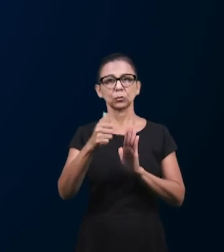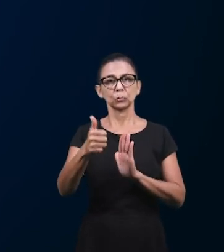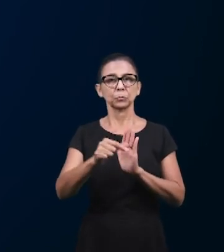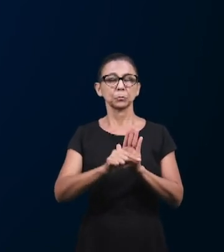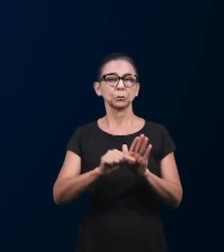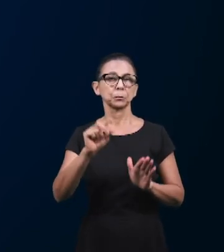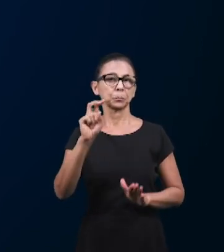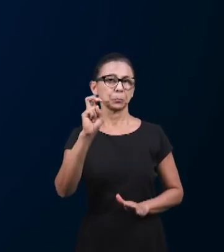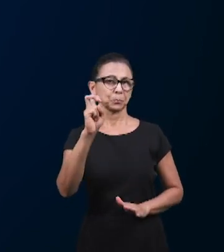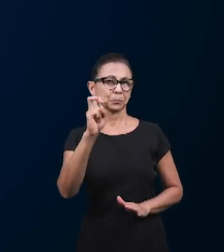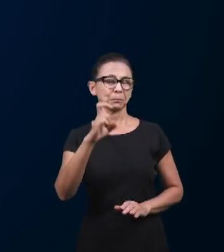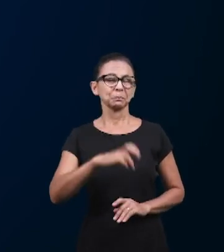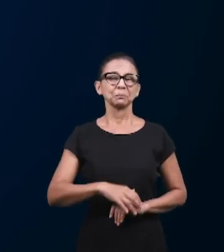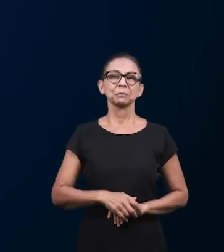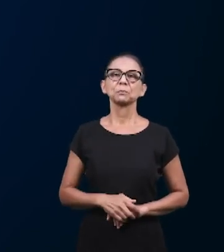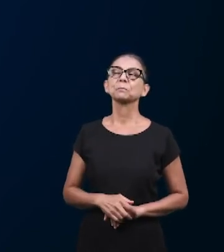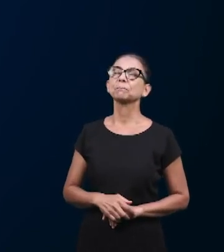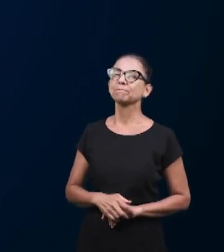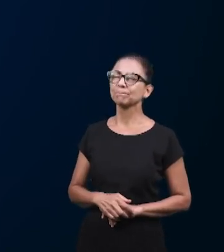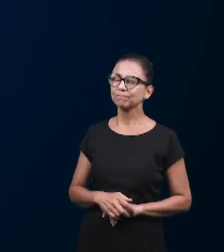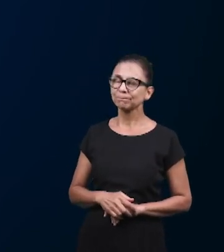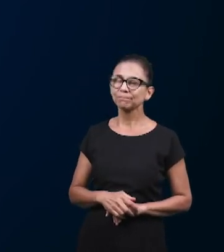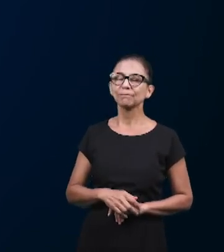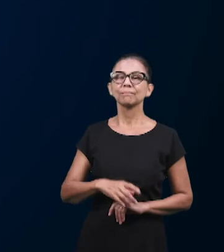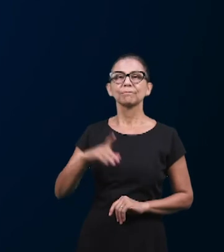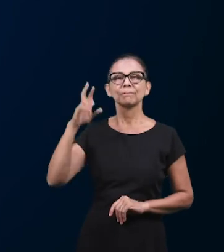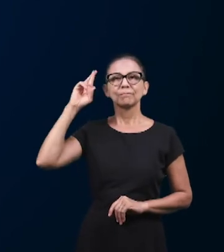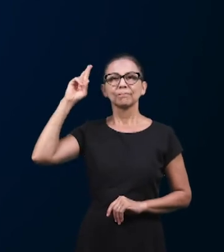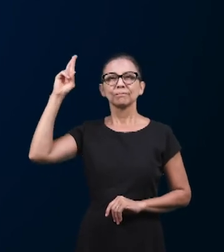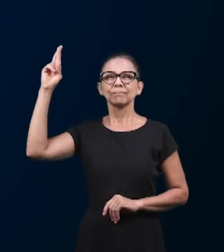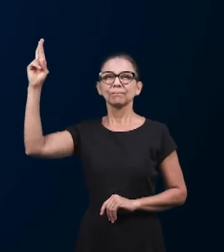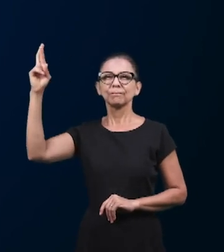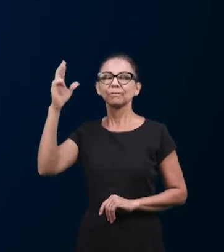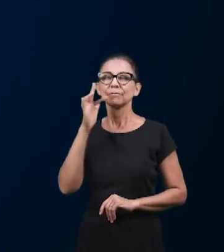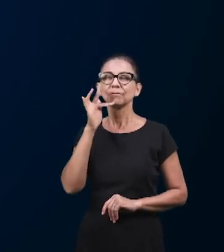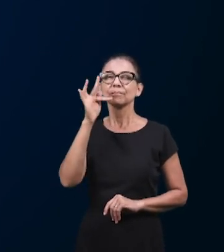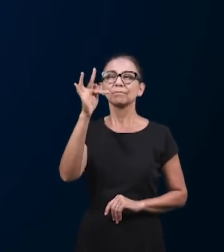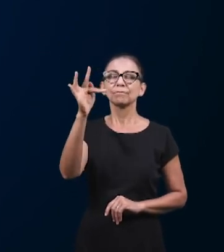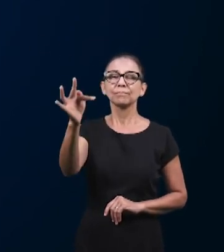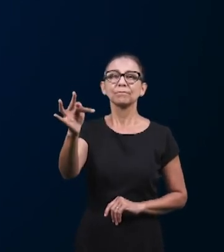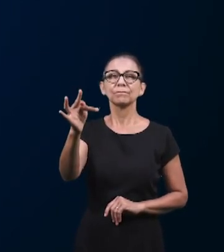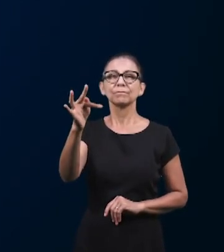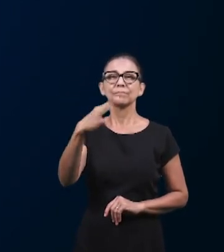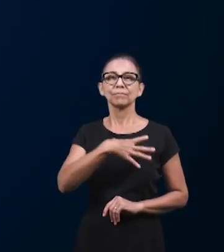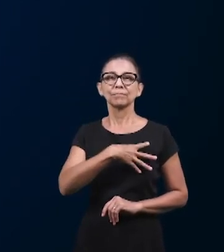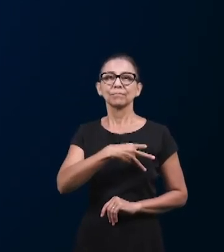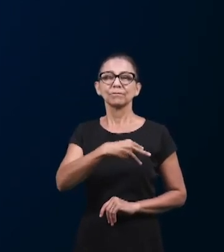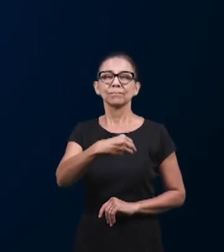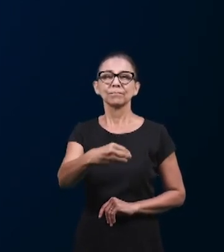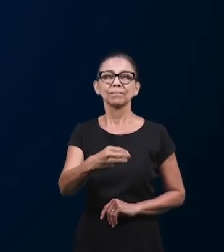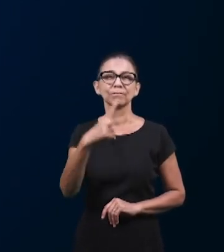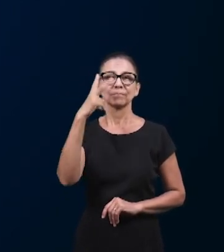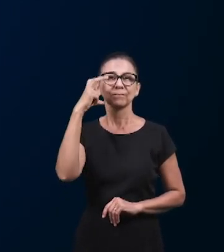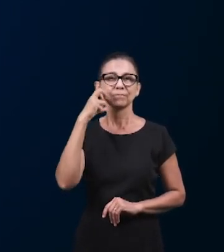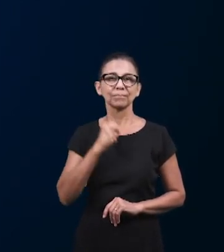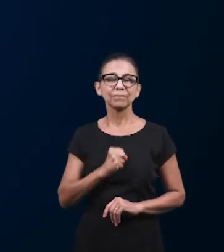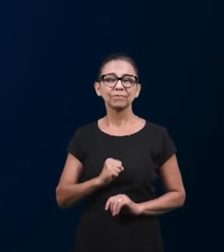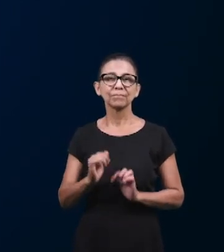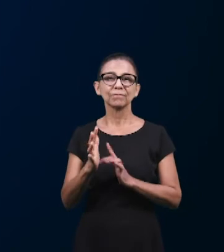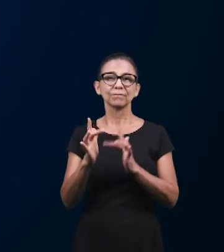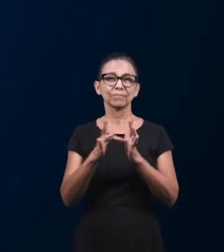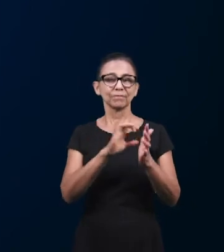1:5. Efésios 1:5. E nos predestinou para filhos de adoção por Jesus Cristo, para